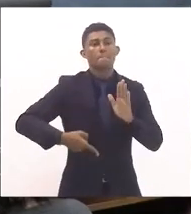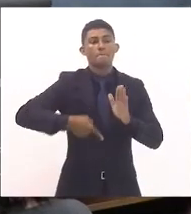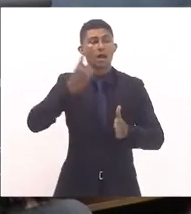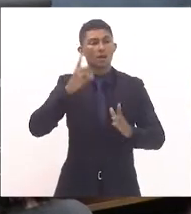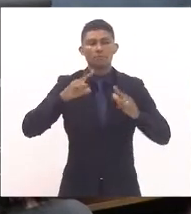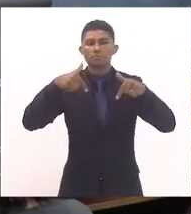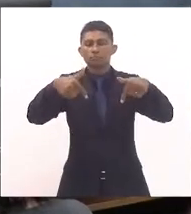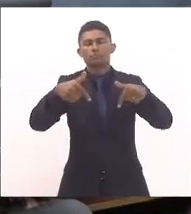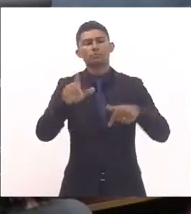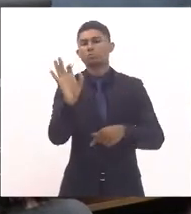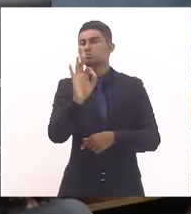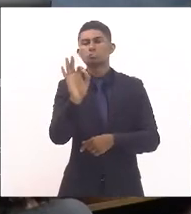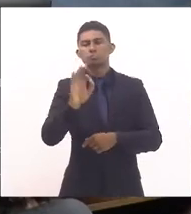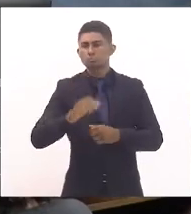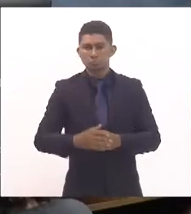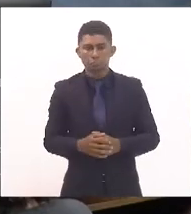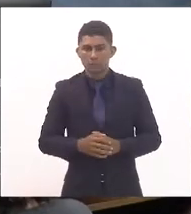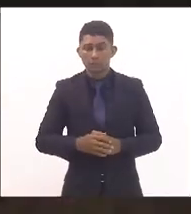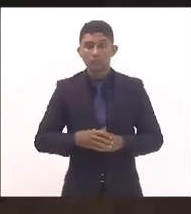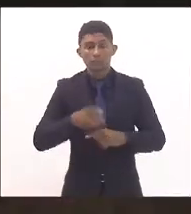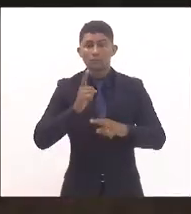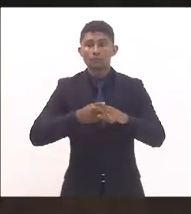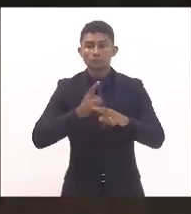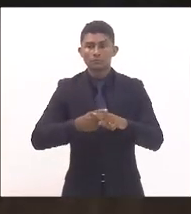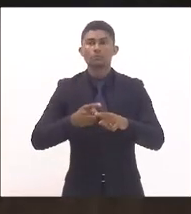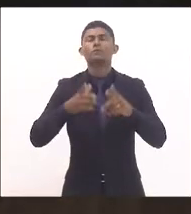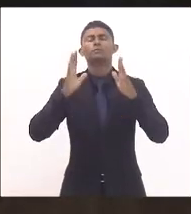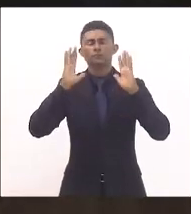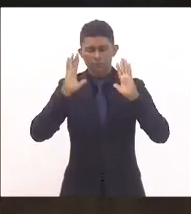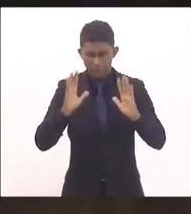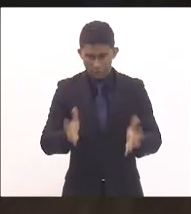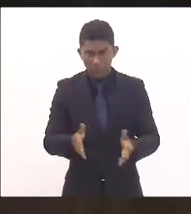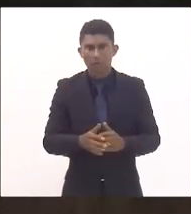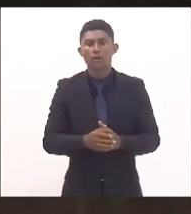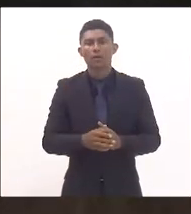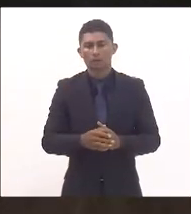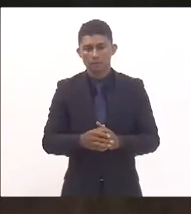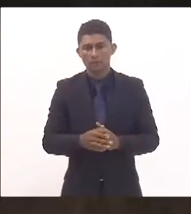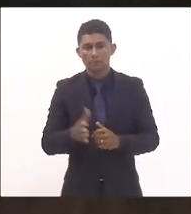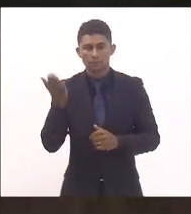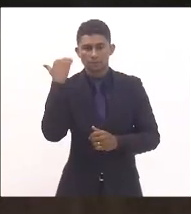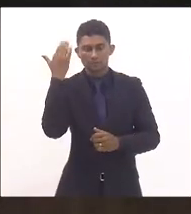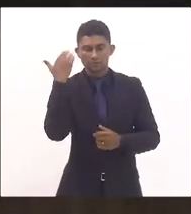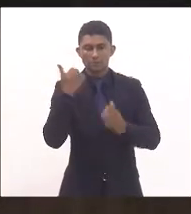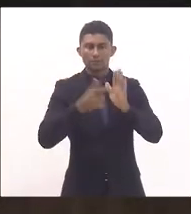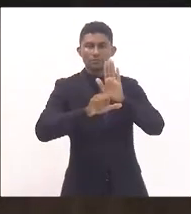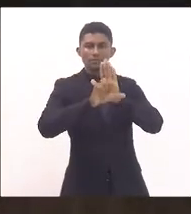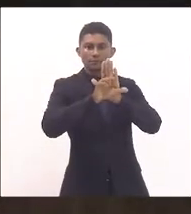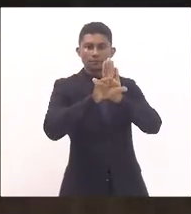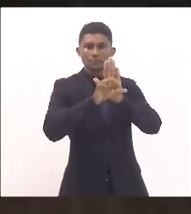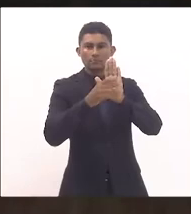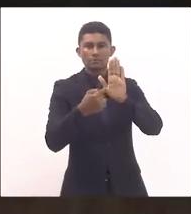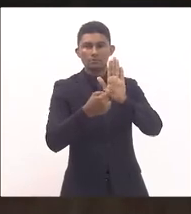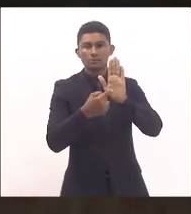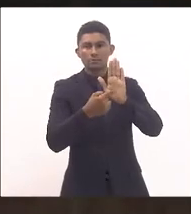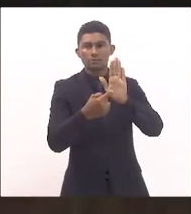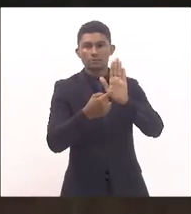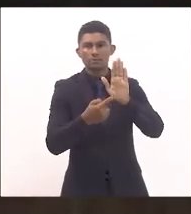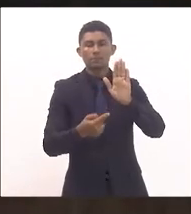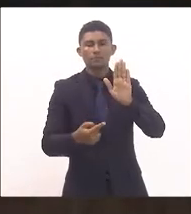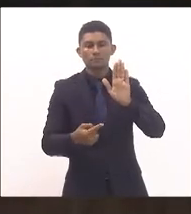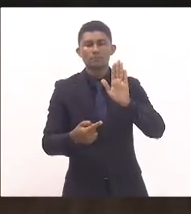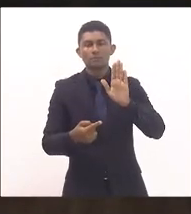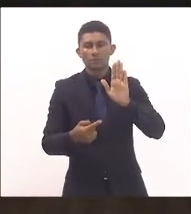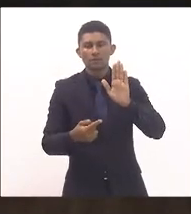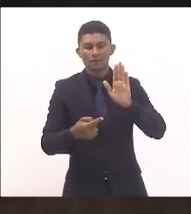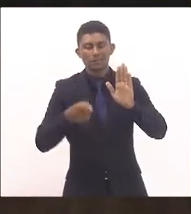tendo em vista que esse dispositivo apareceu na discussão da lei do regime de proteção social dos